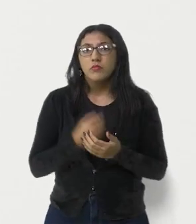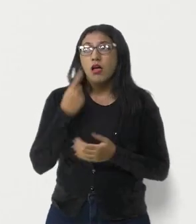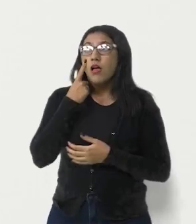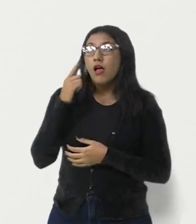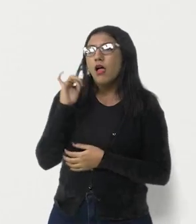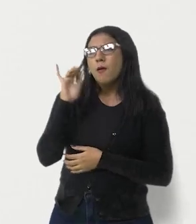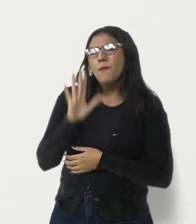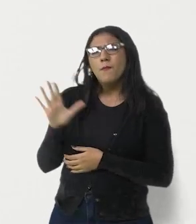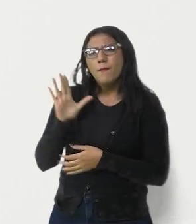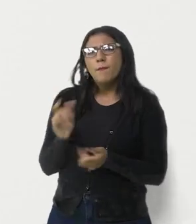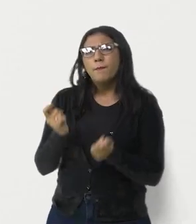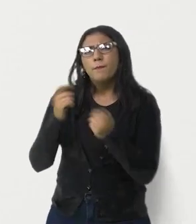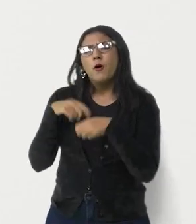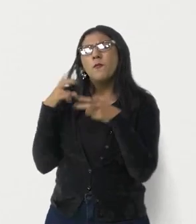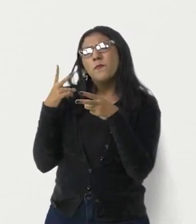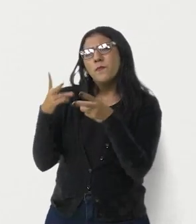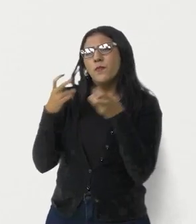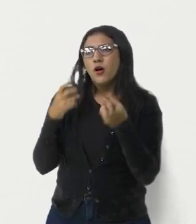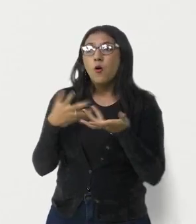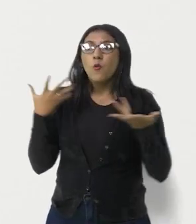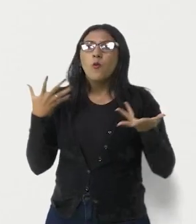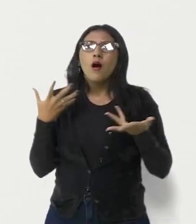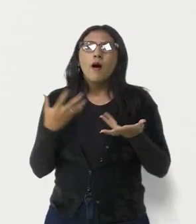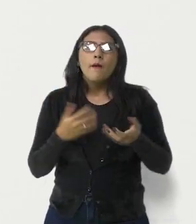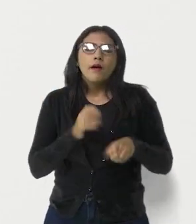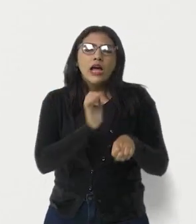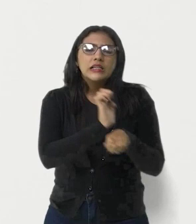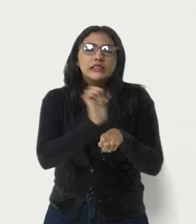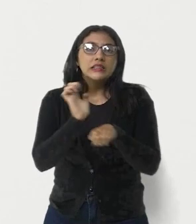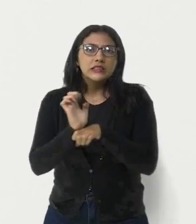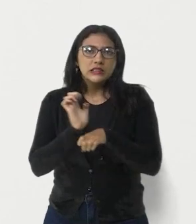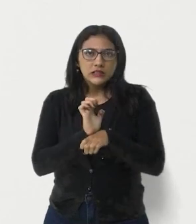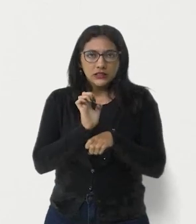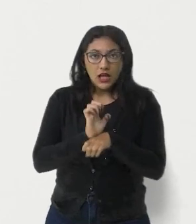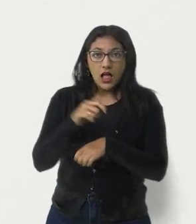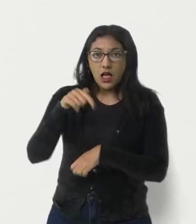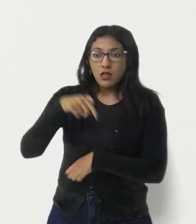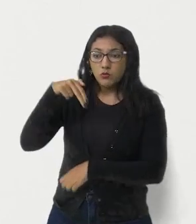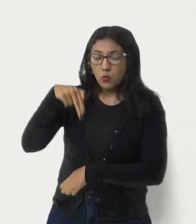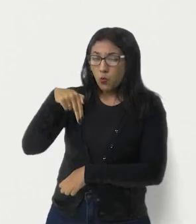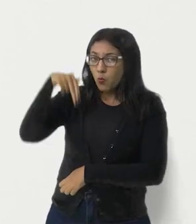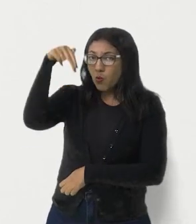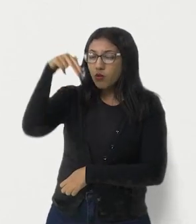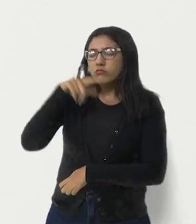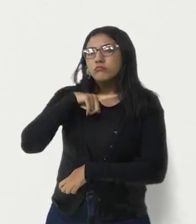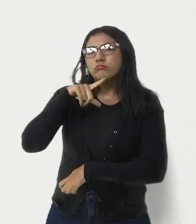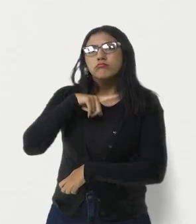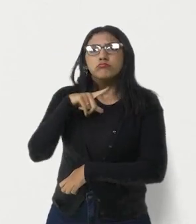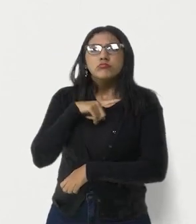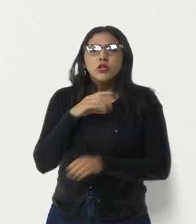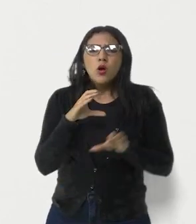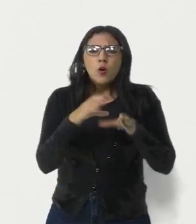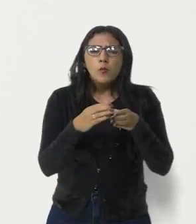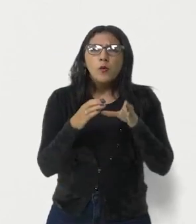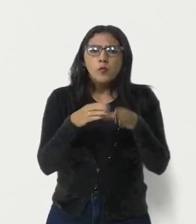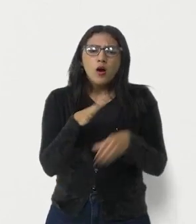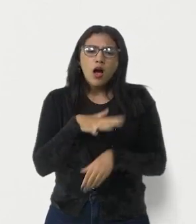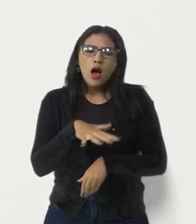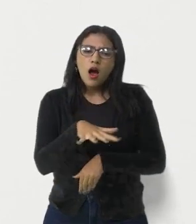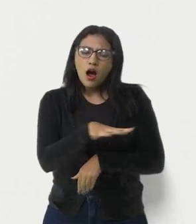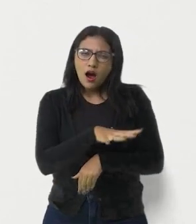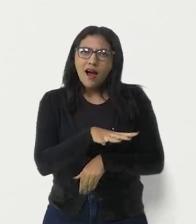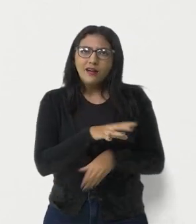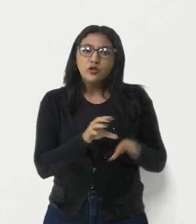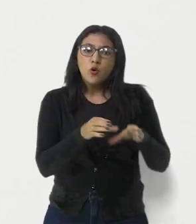consegue observar, então, quais são os estados da região norte que possuem em seu